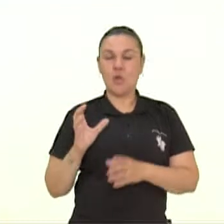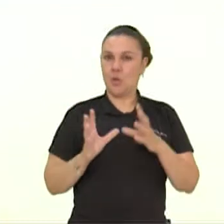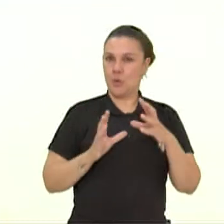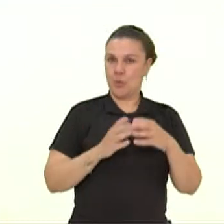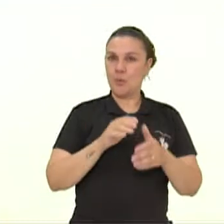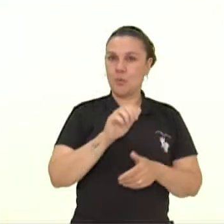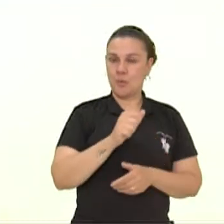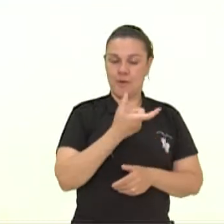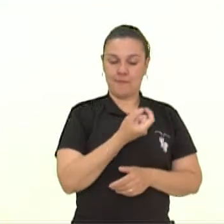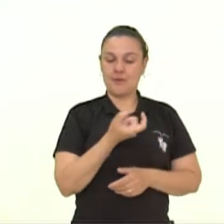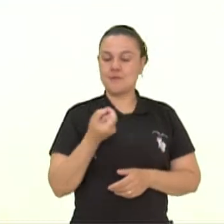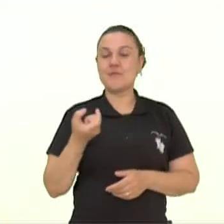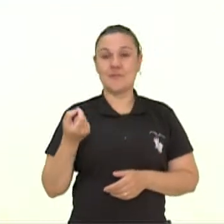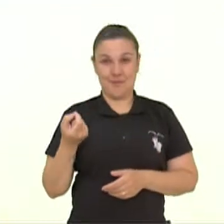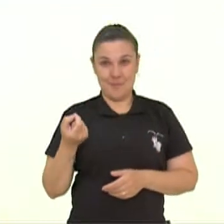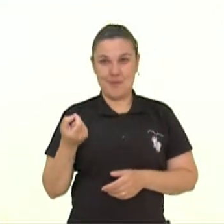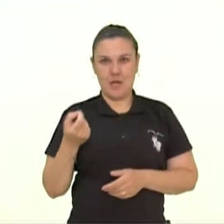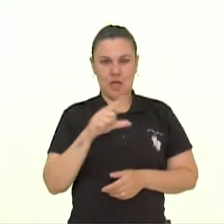fórmula de resultado.